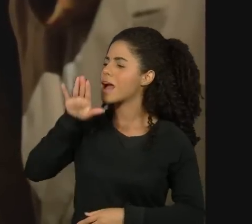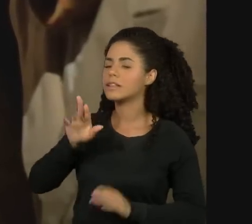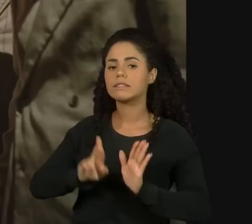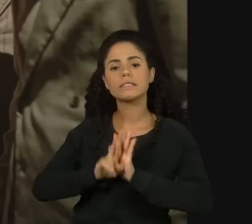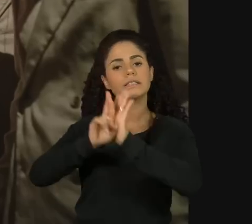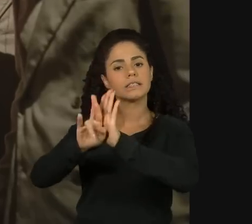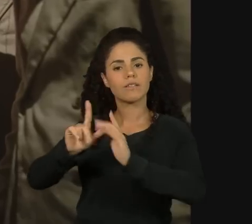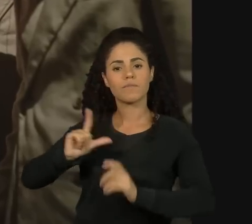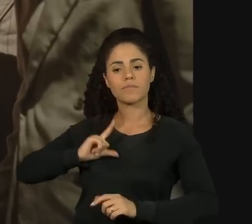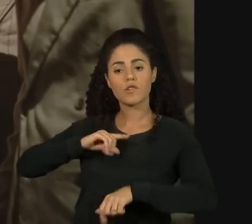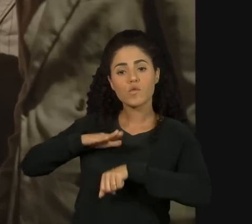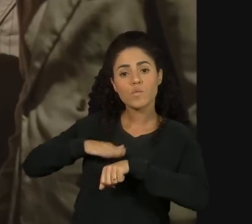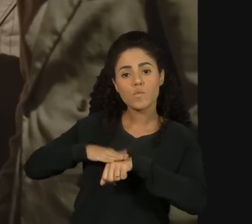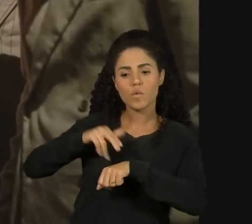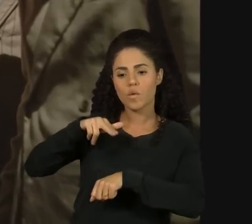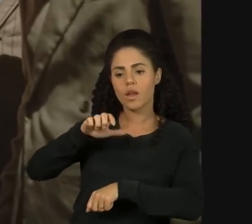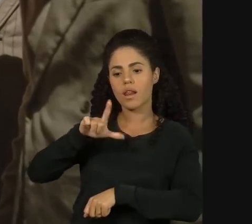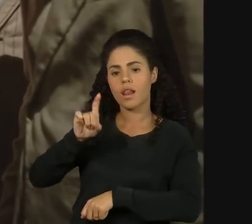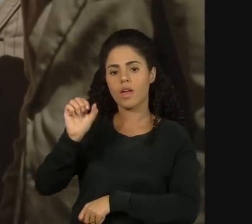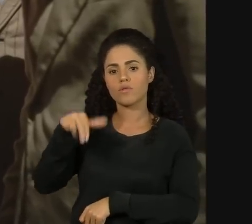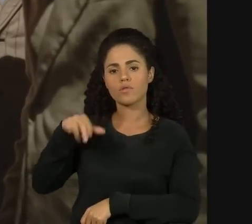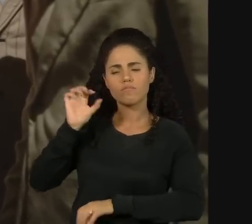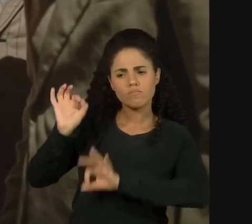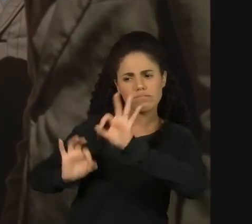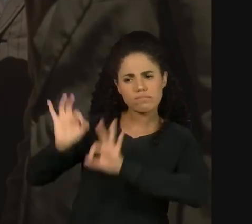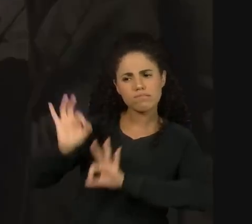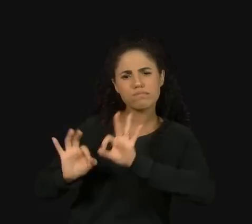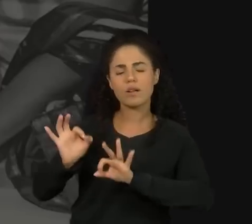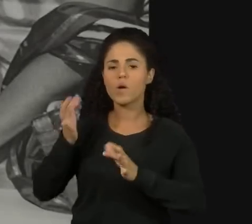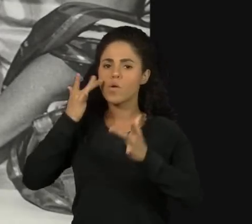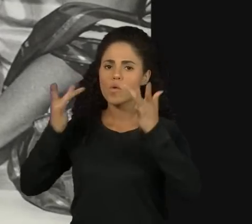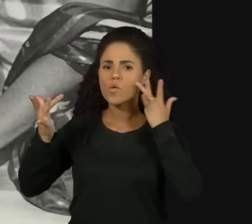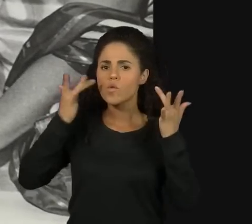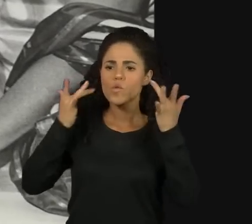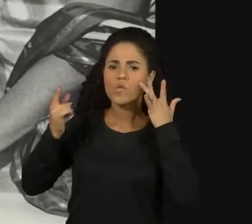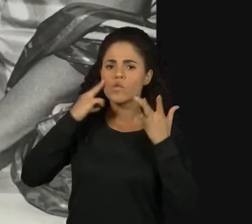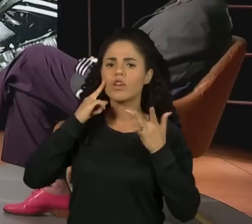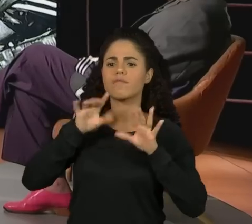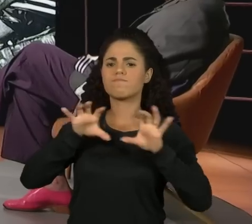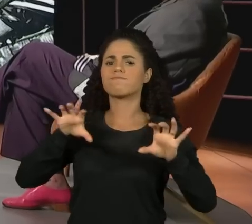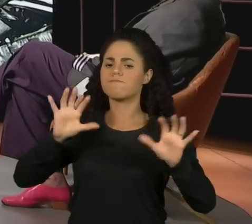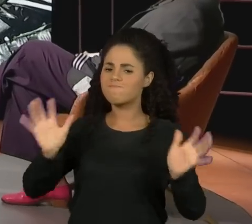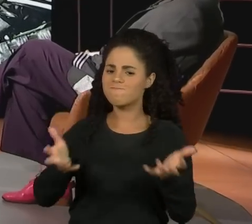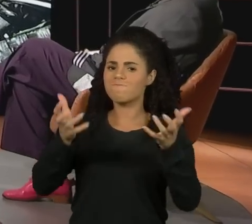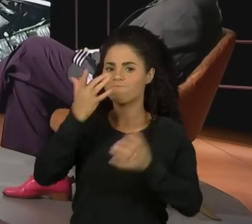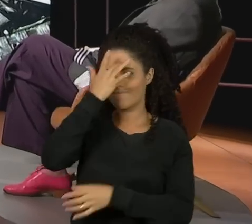representa o que o próprio Nelson Rodrigues chamava de teatro desagradável.